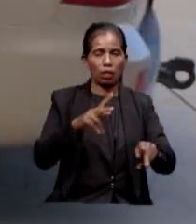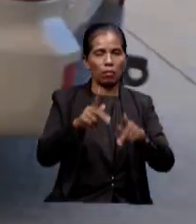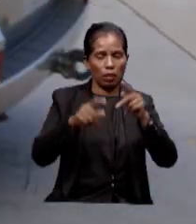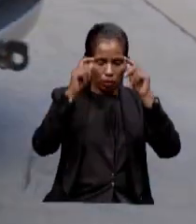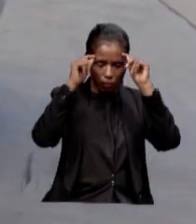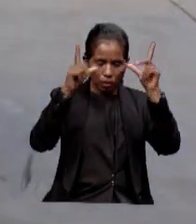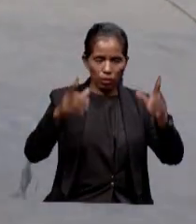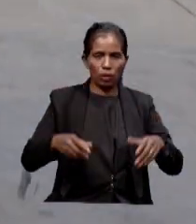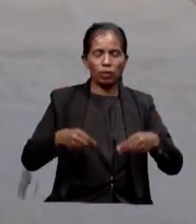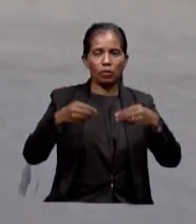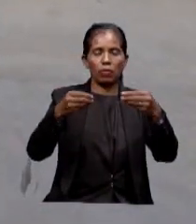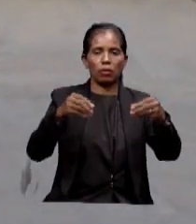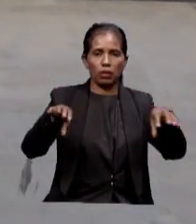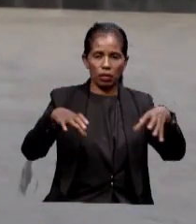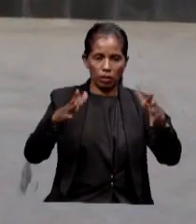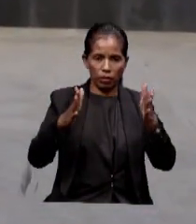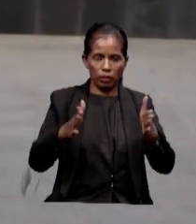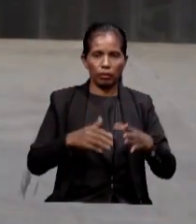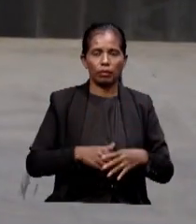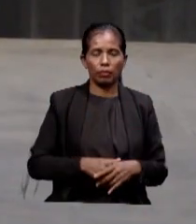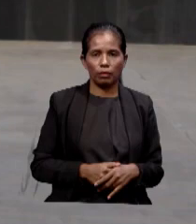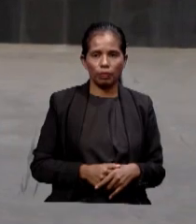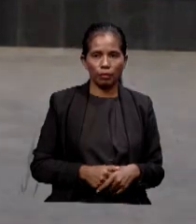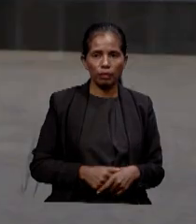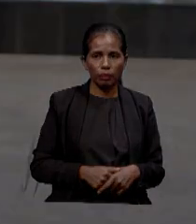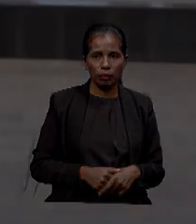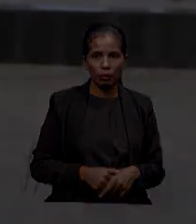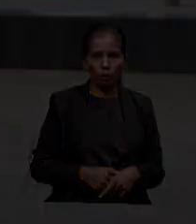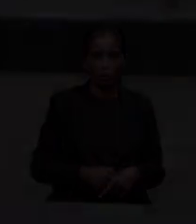vele fornece nia trabalhador. Adere tu Ximenes, bem-vindo Ximenes, GMN.